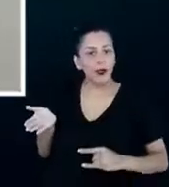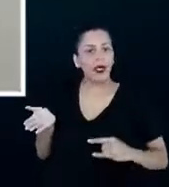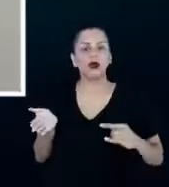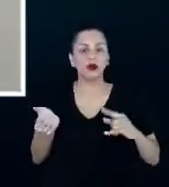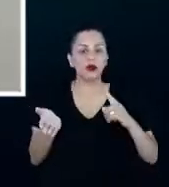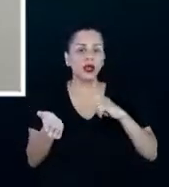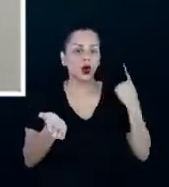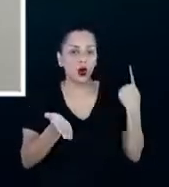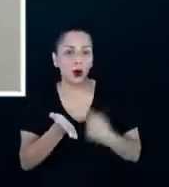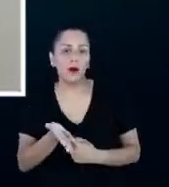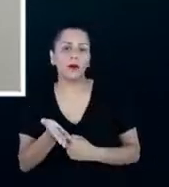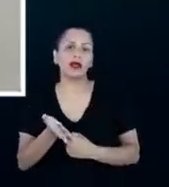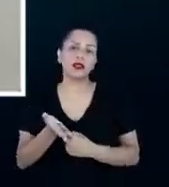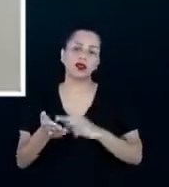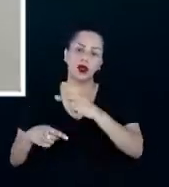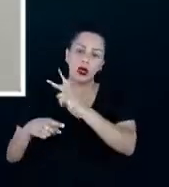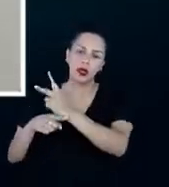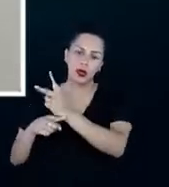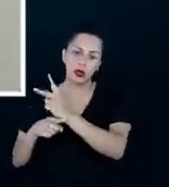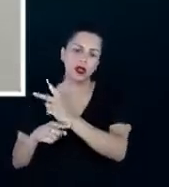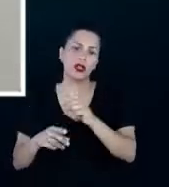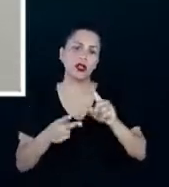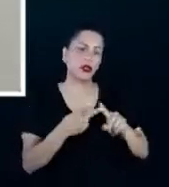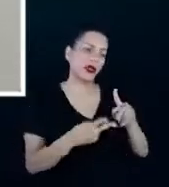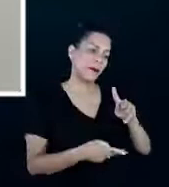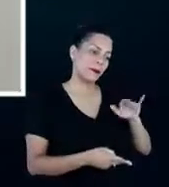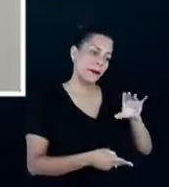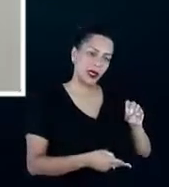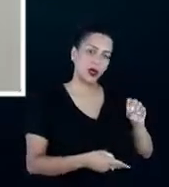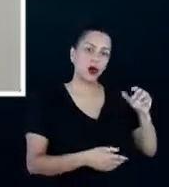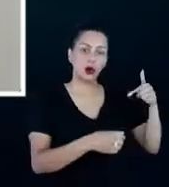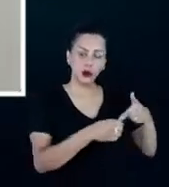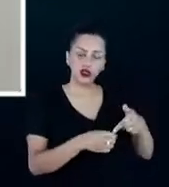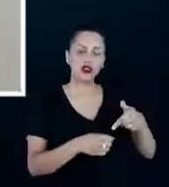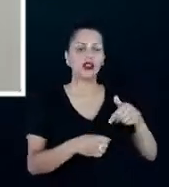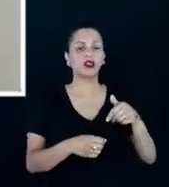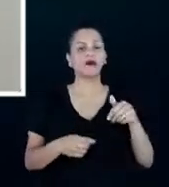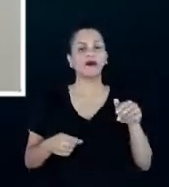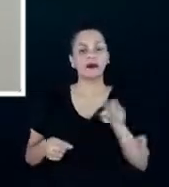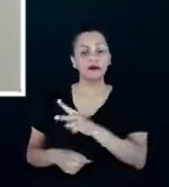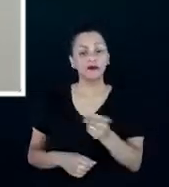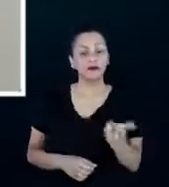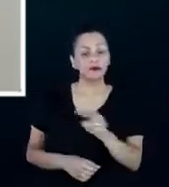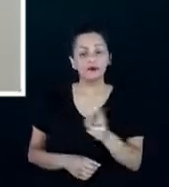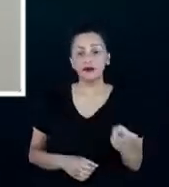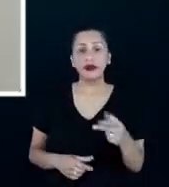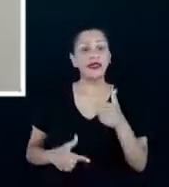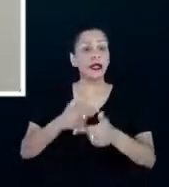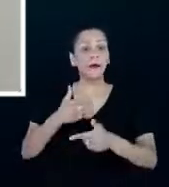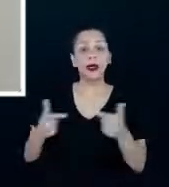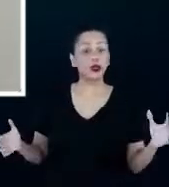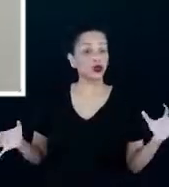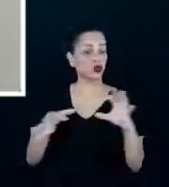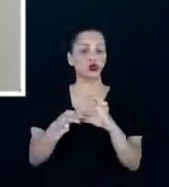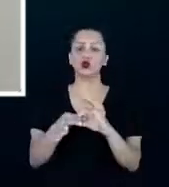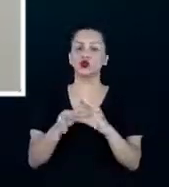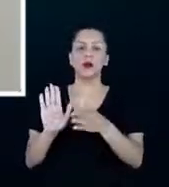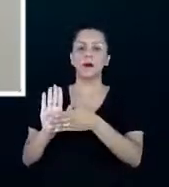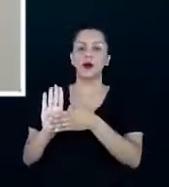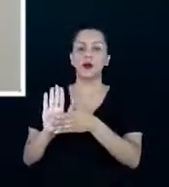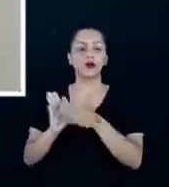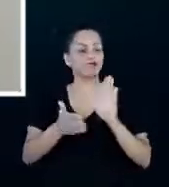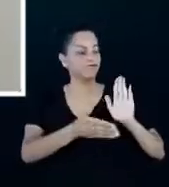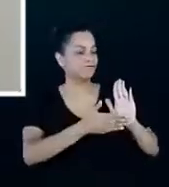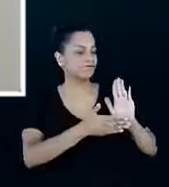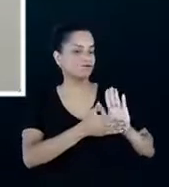hidrogênio e um sobre biocombustíveis. O BNDES e a EPE estão trabalhando juntos para propor, né, mecanismos de